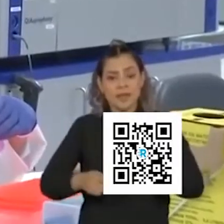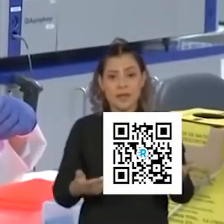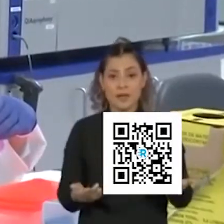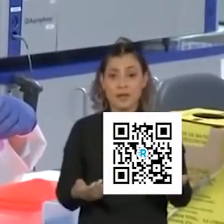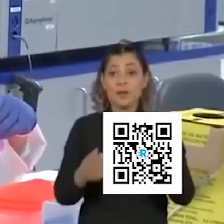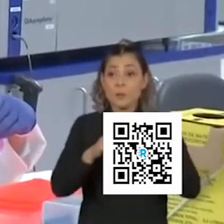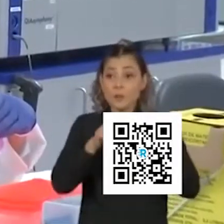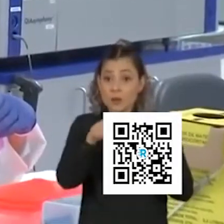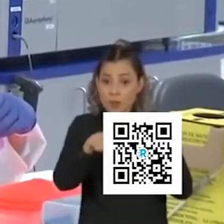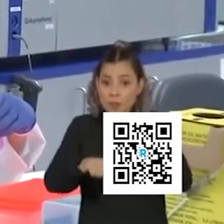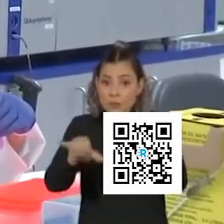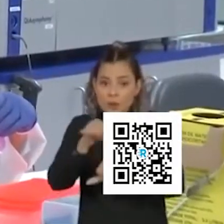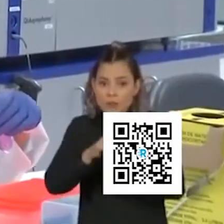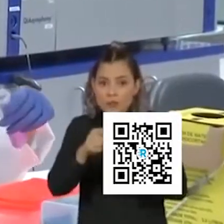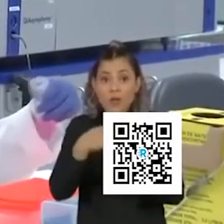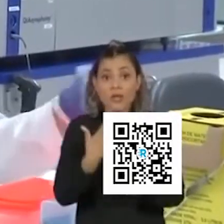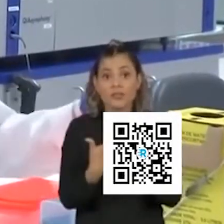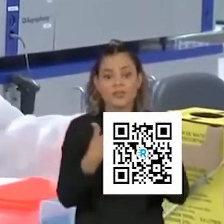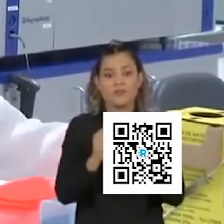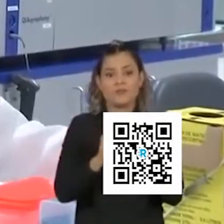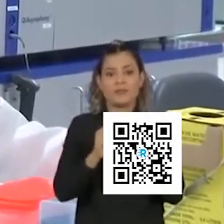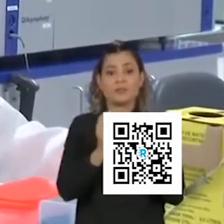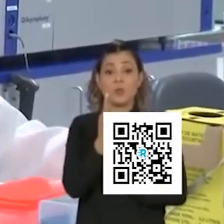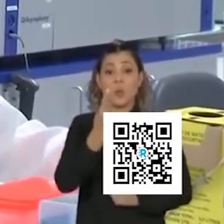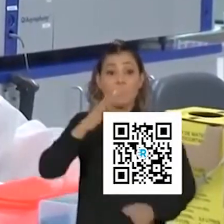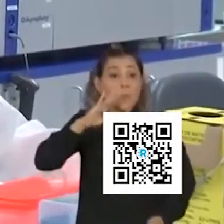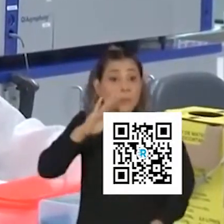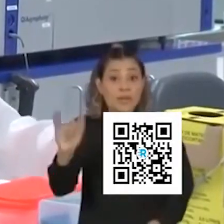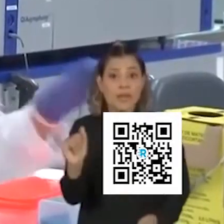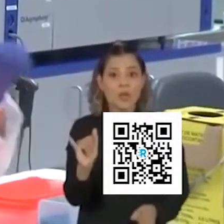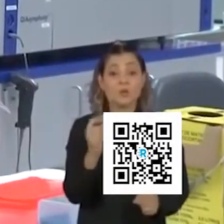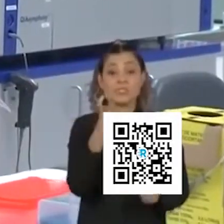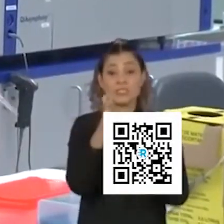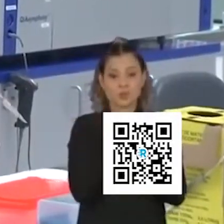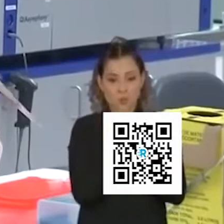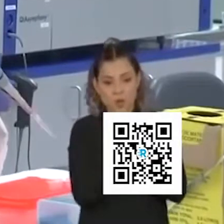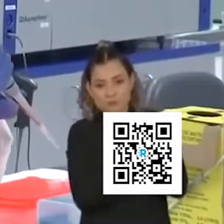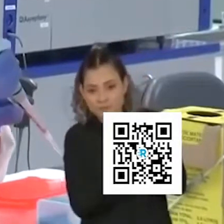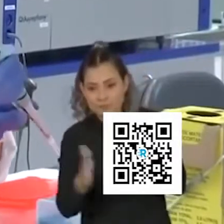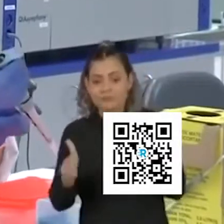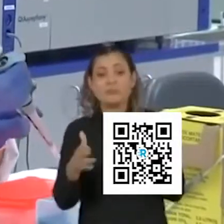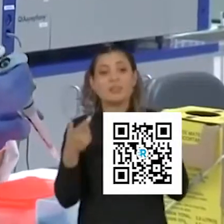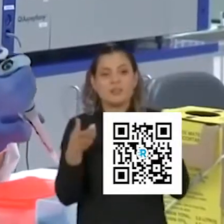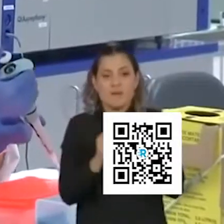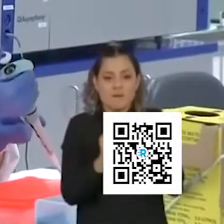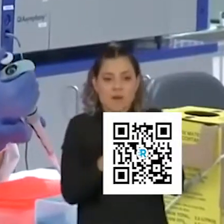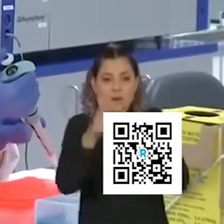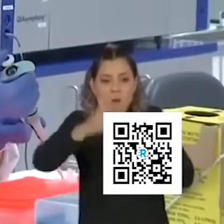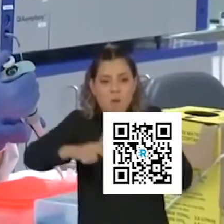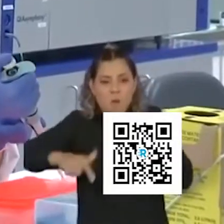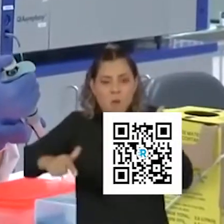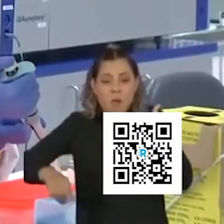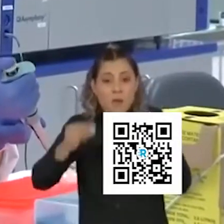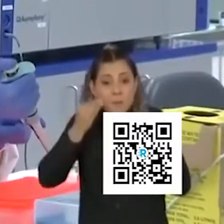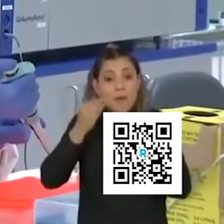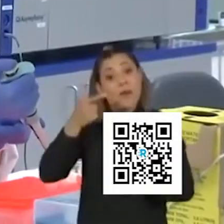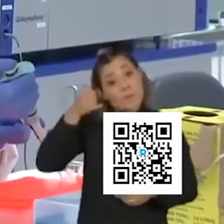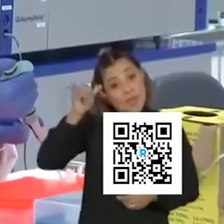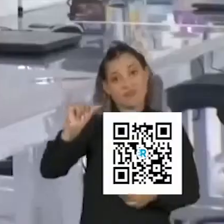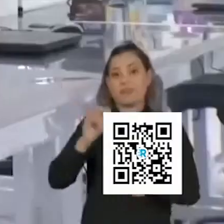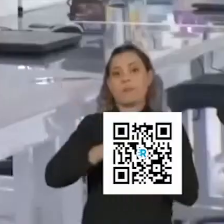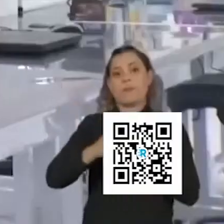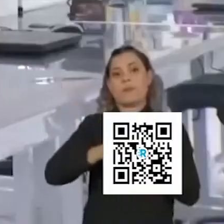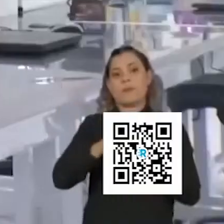aqui pretende fazer 1 milhão de análises nos próximos 5 anos e ampliar os testes para prevenir problemas de